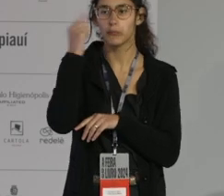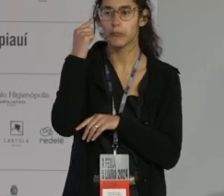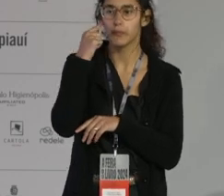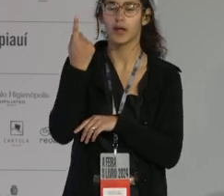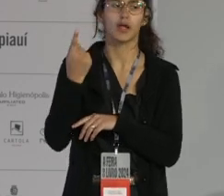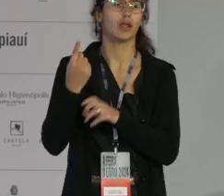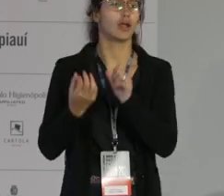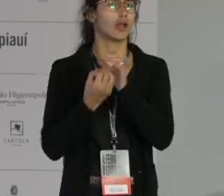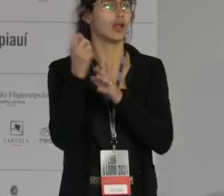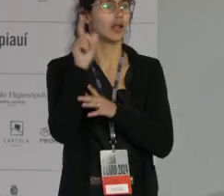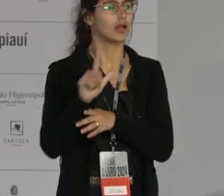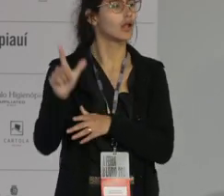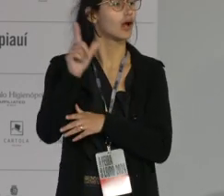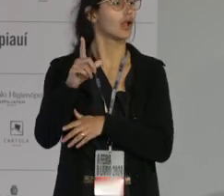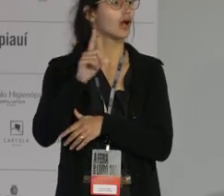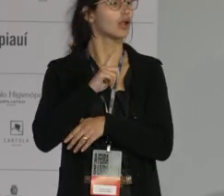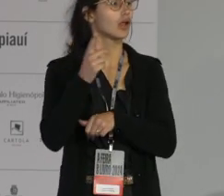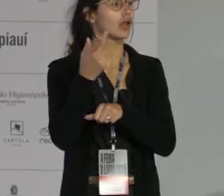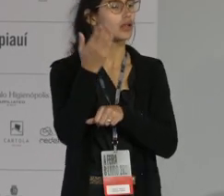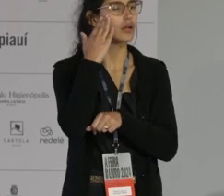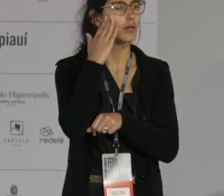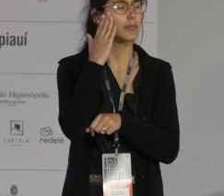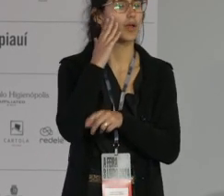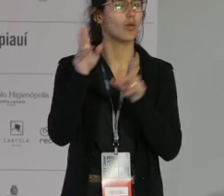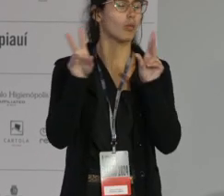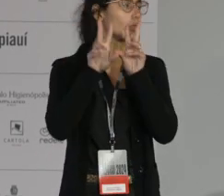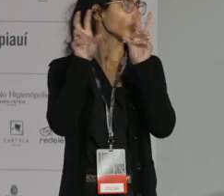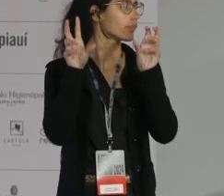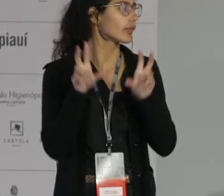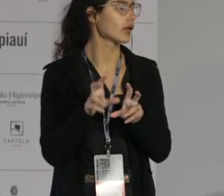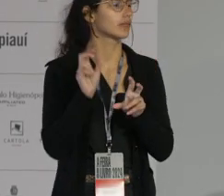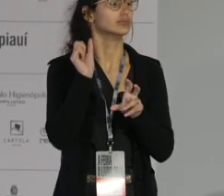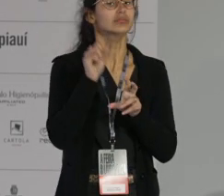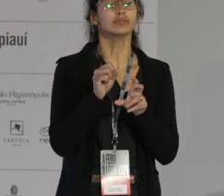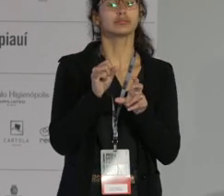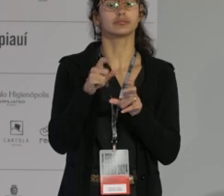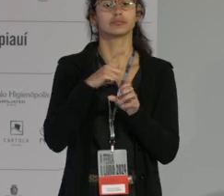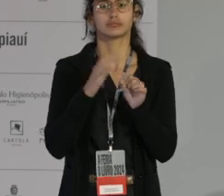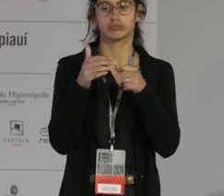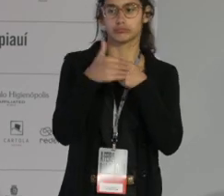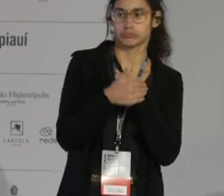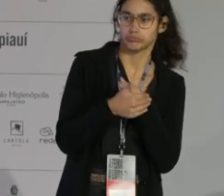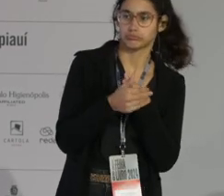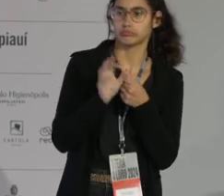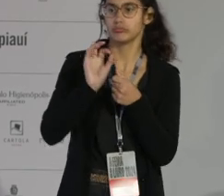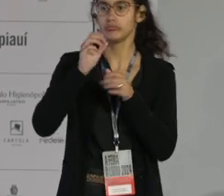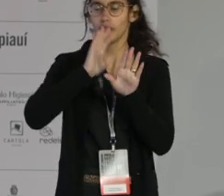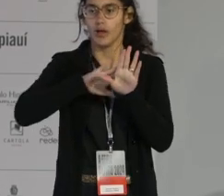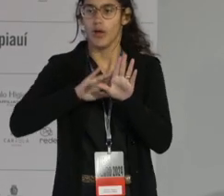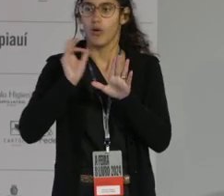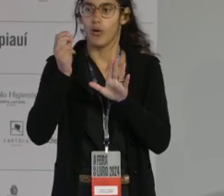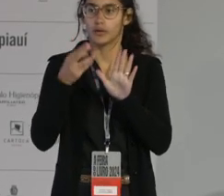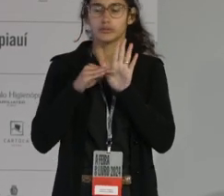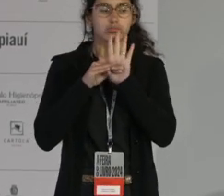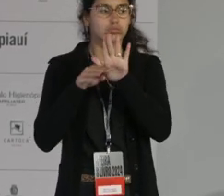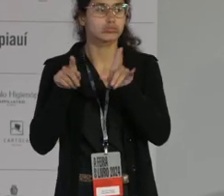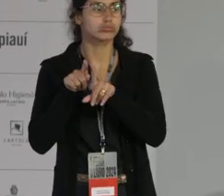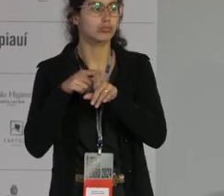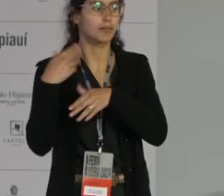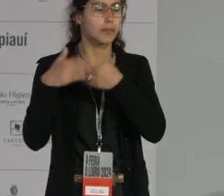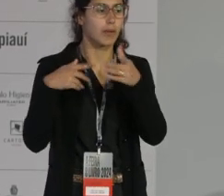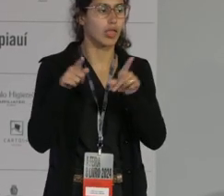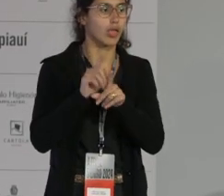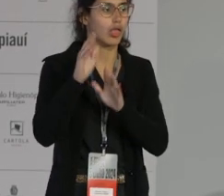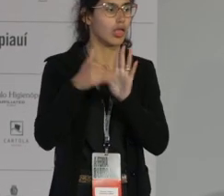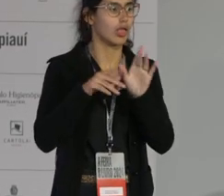as obras literárias, de procurar os temas, né, seja ocultos ou se eles são recorrentes, e